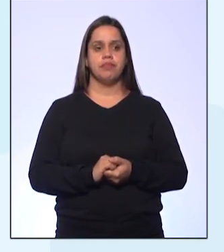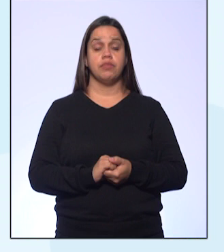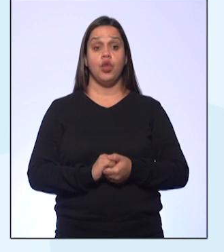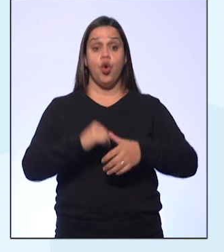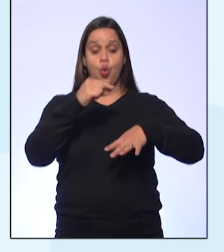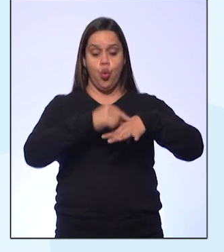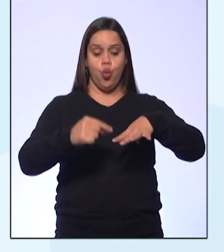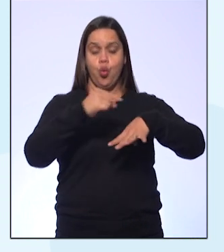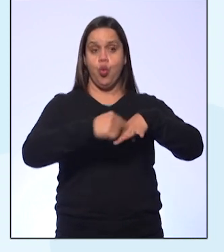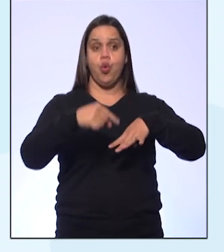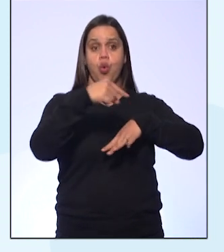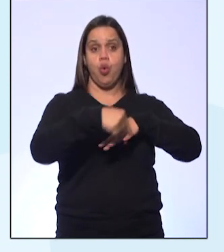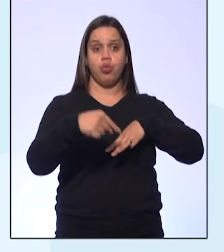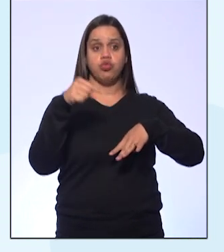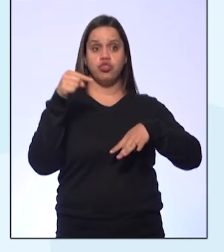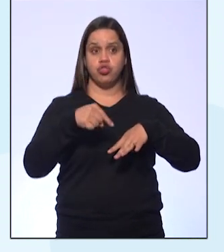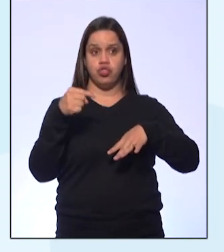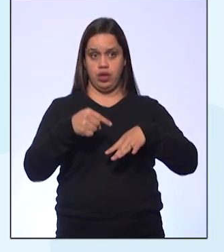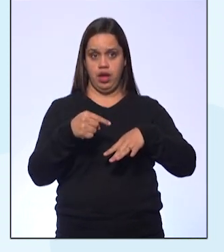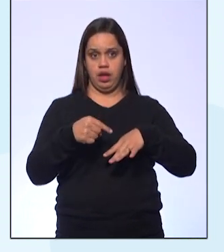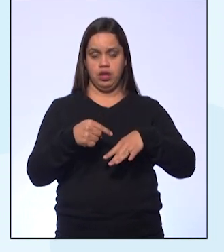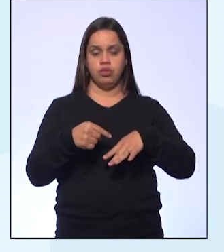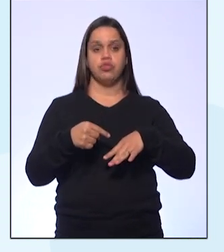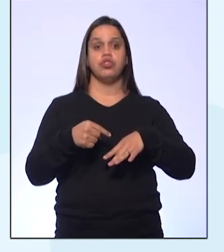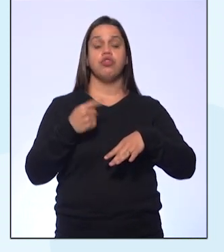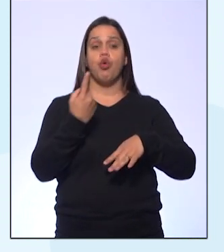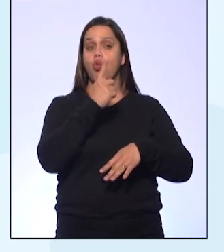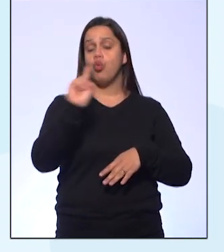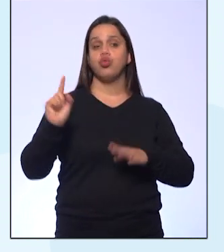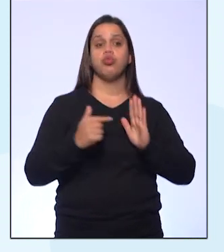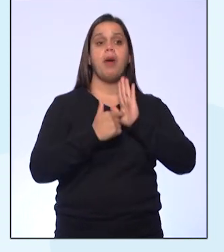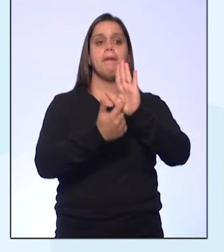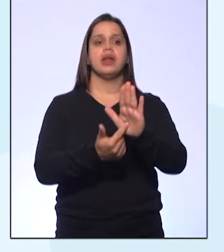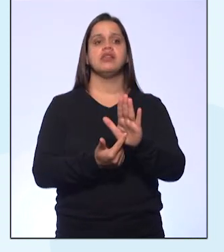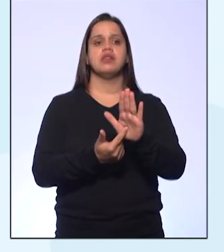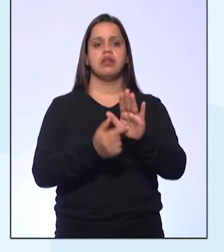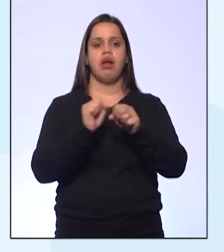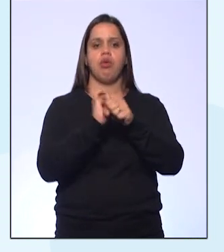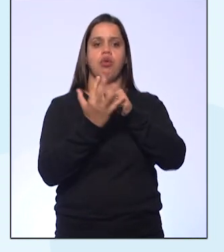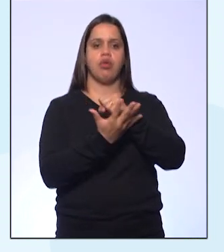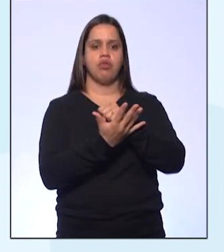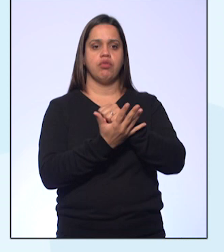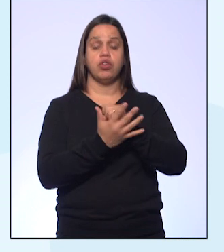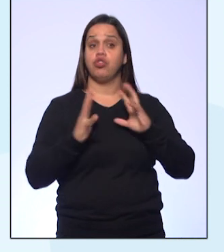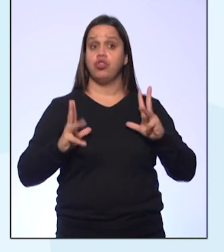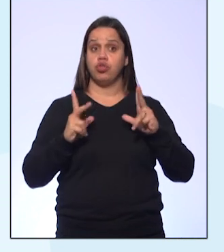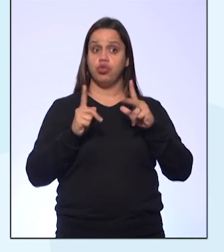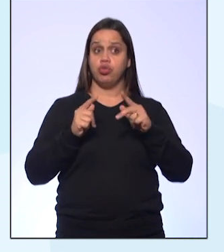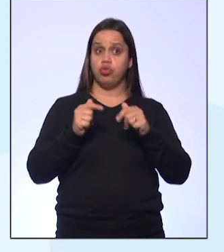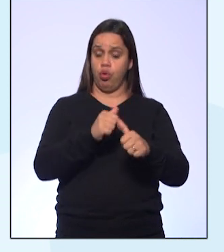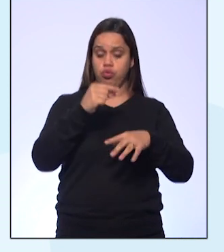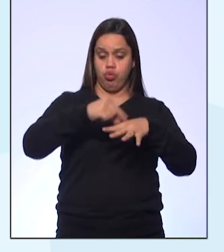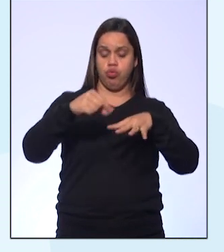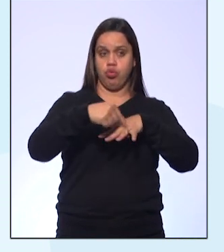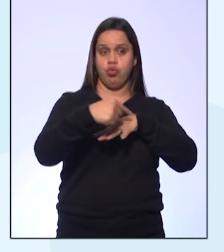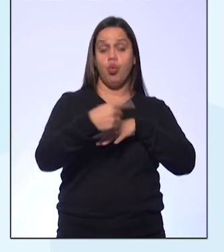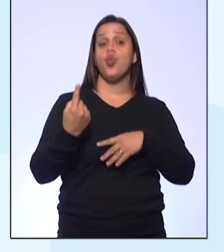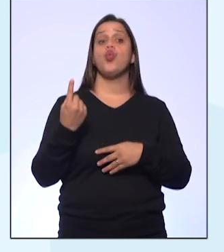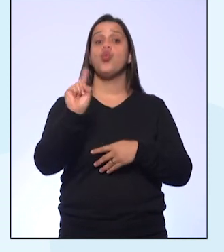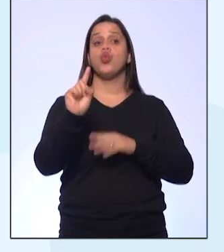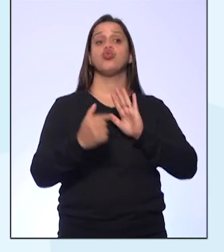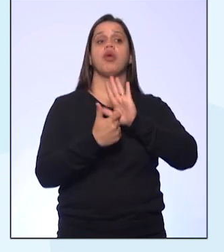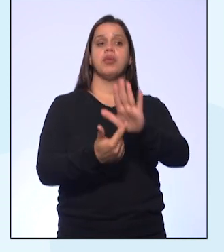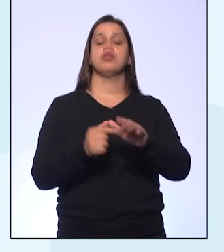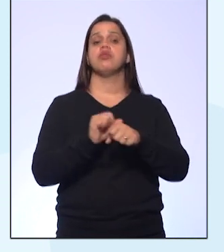foi o último a apresentar casos do novo coronavírus? Então, de todos os continentes que nós temos, qual foi o último